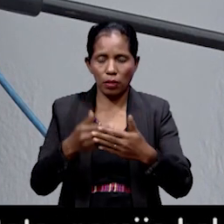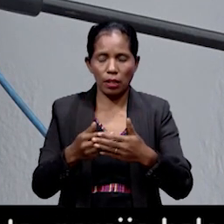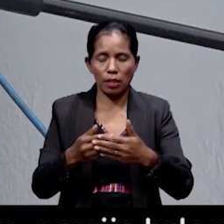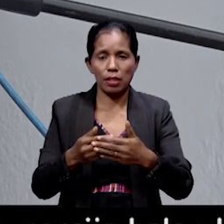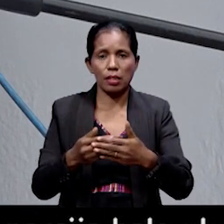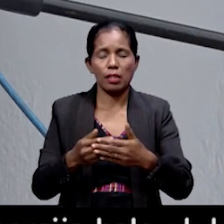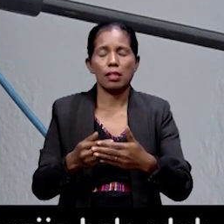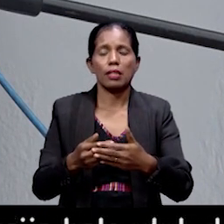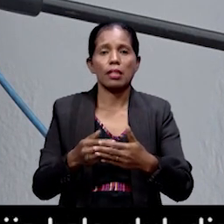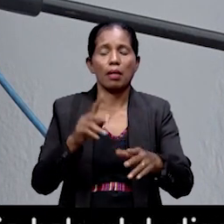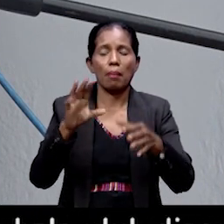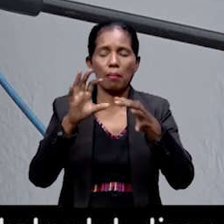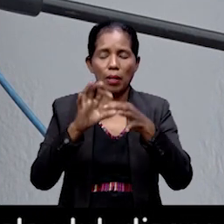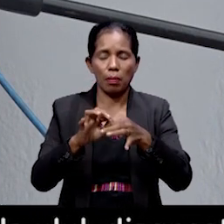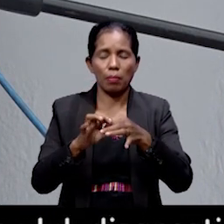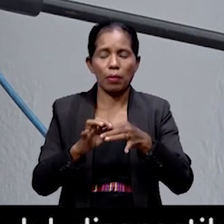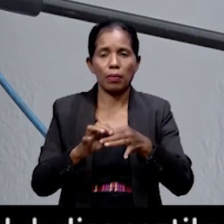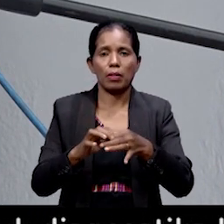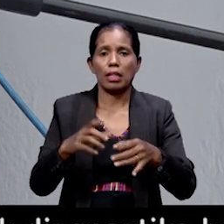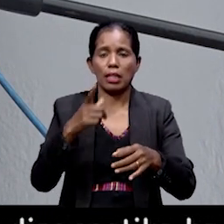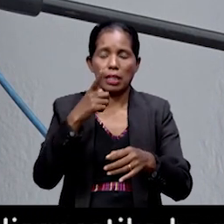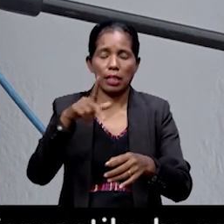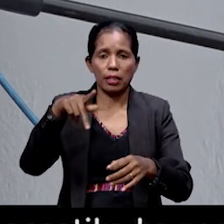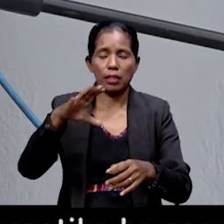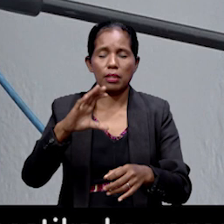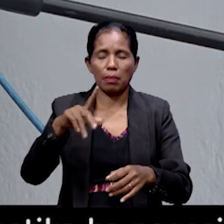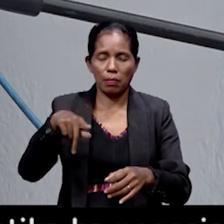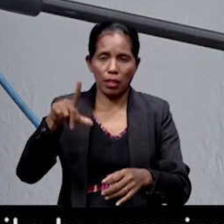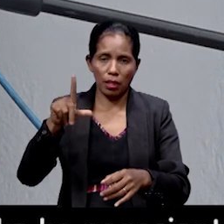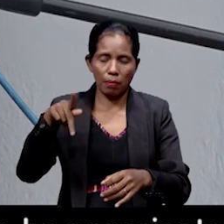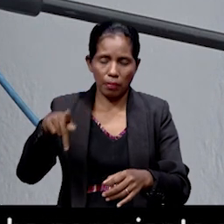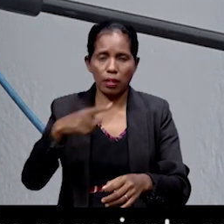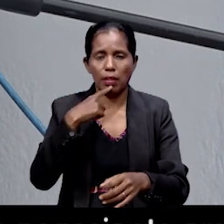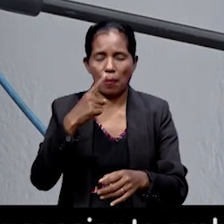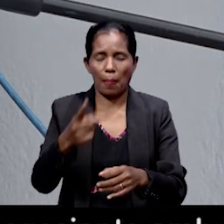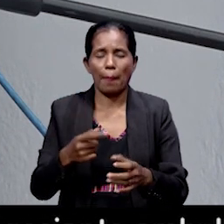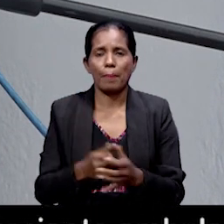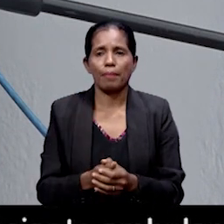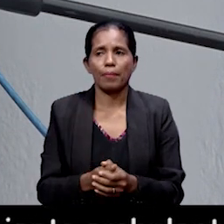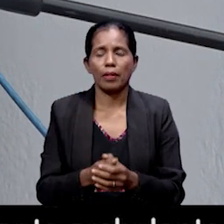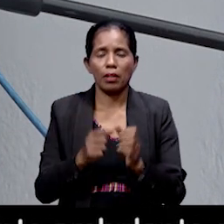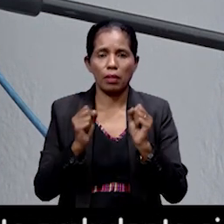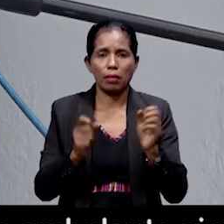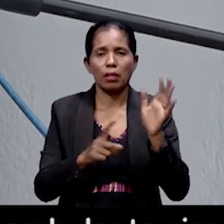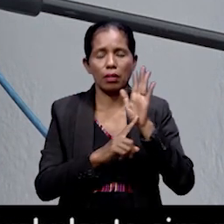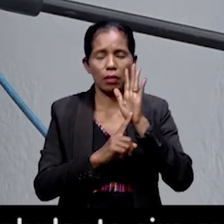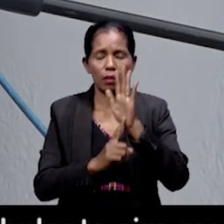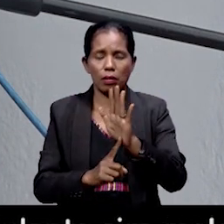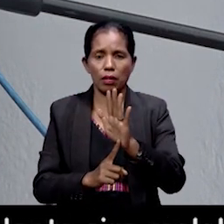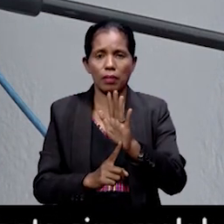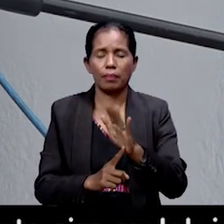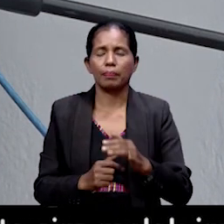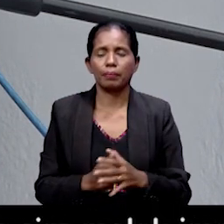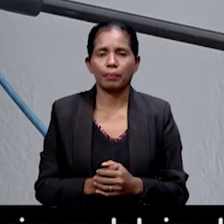portuguesa. Por razões históricas, a língua portuguesa espalhou-se pelo mundo, estando presente nos 5